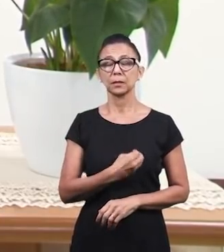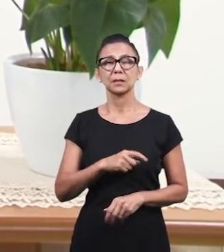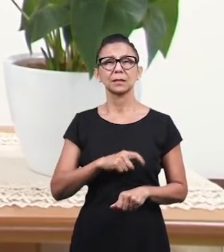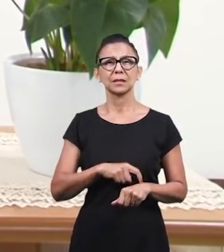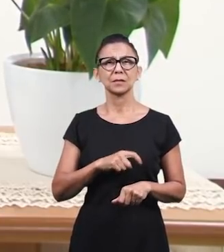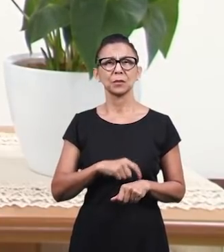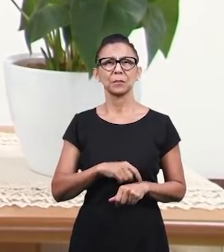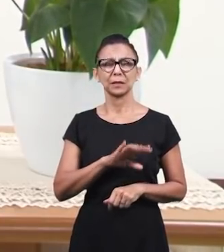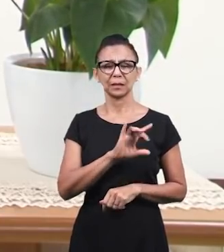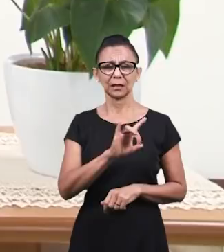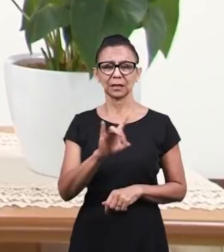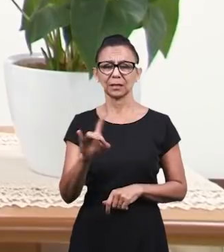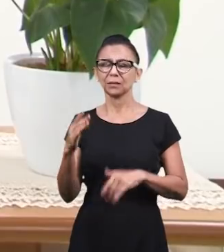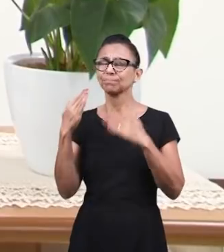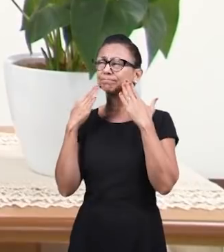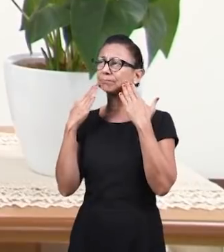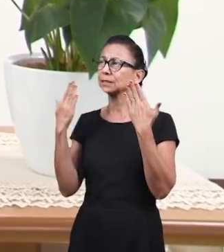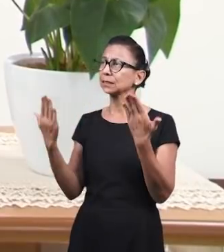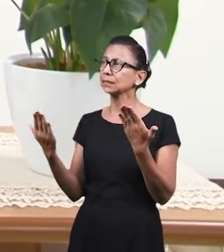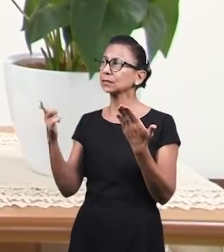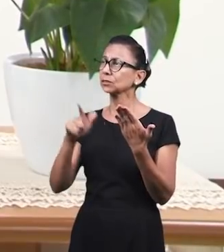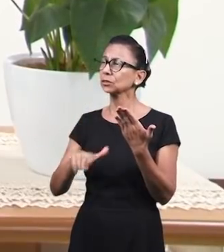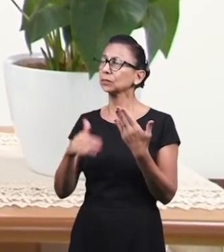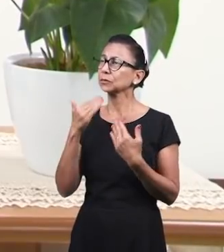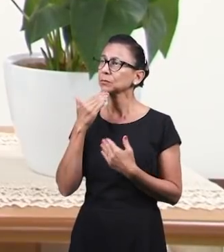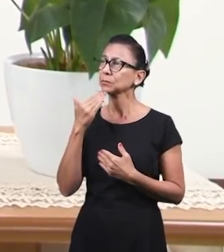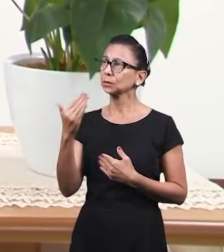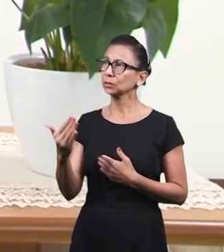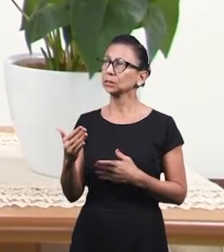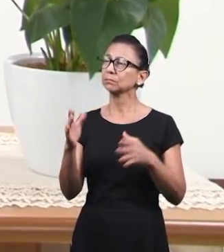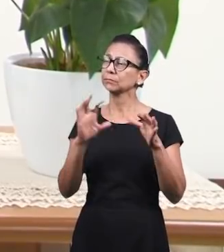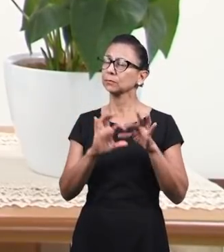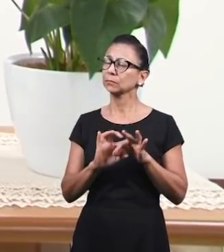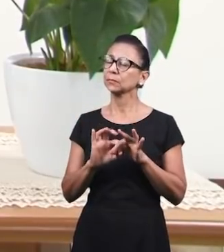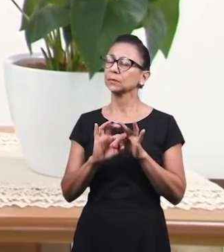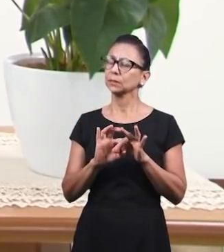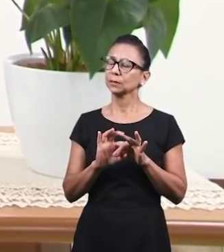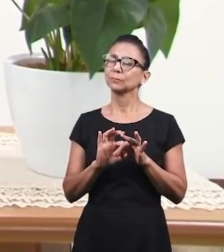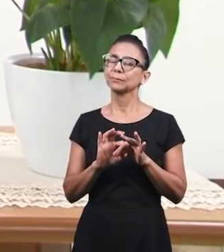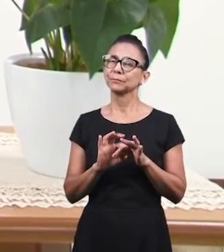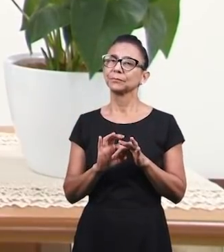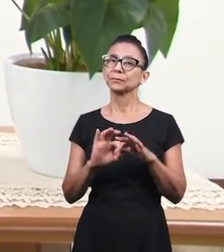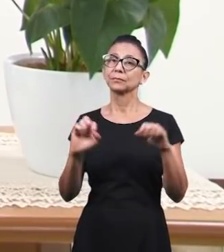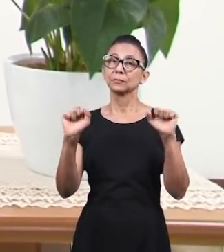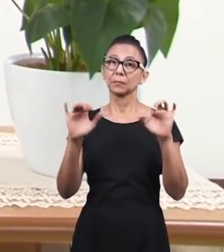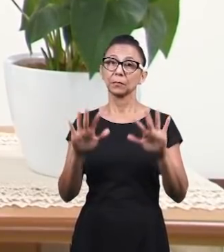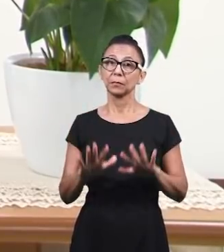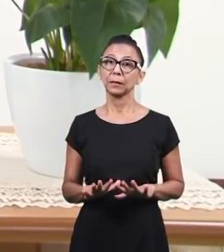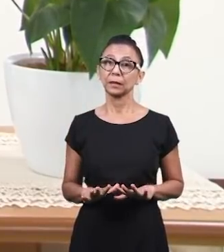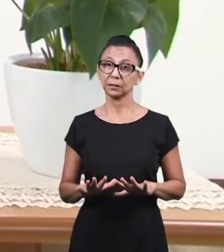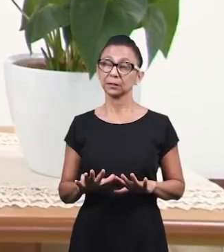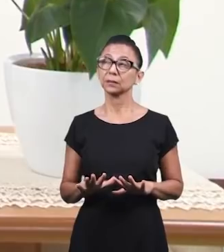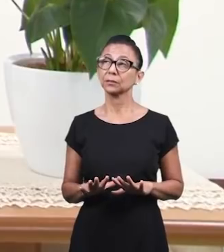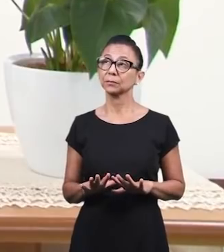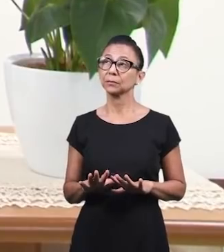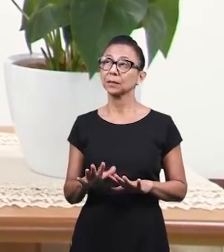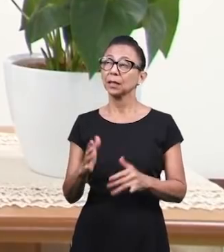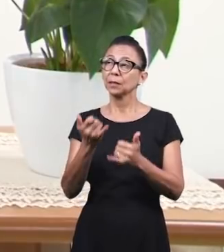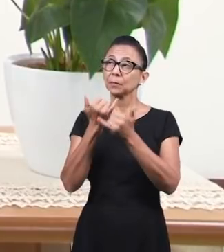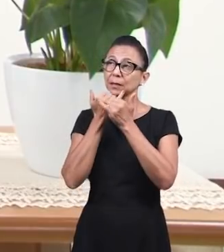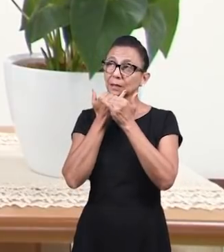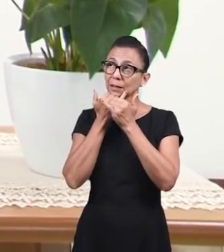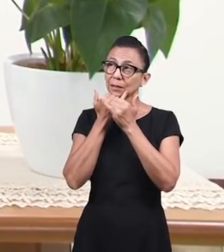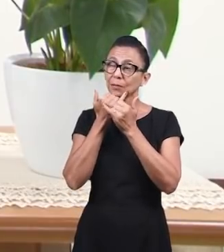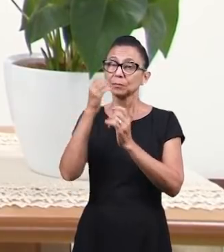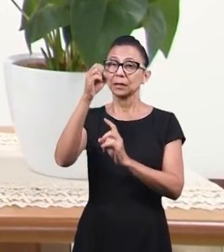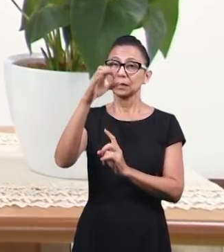nos apresentamos diante de Ti nesta tarde, pedindo mais uma vez, renova a nossa comunhão contigo, a Tua bênção sobre nós, o Teu